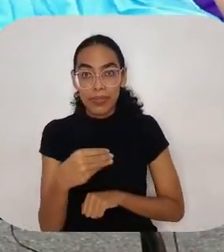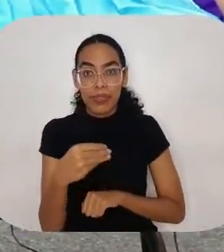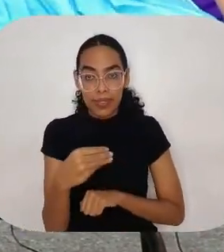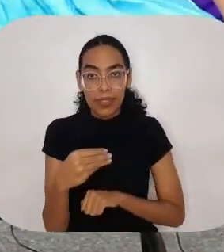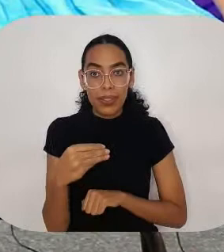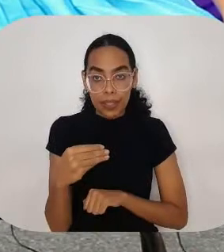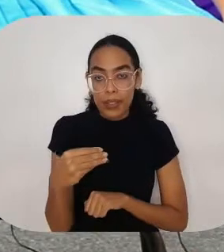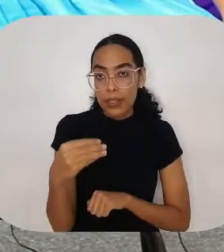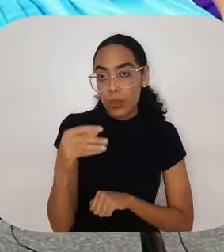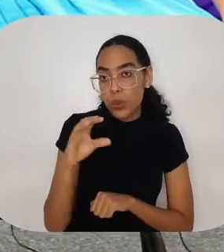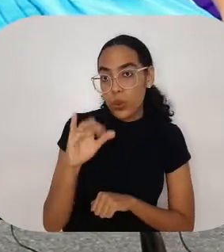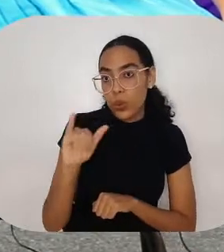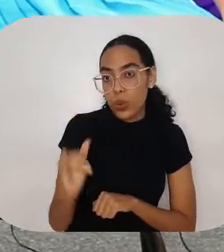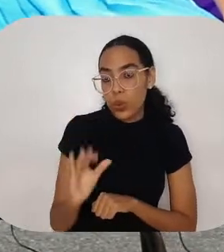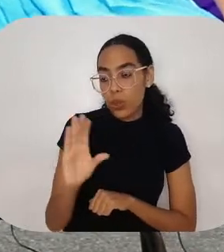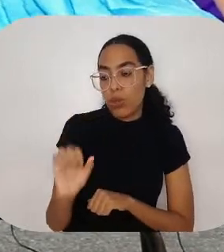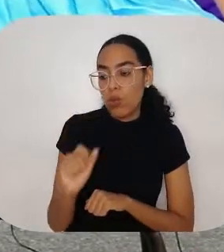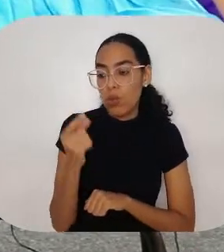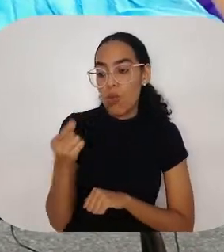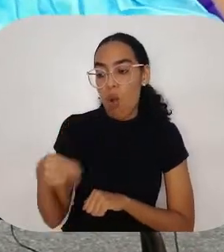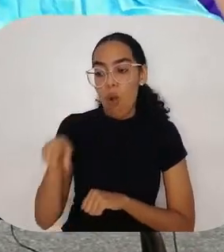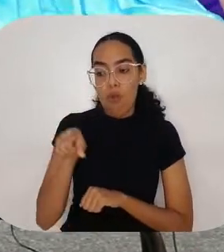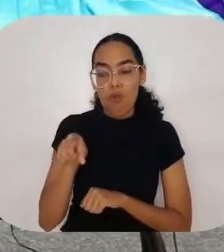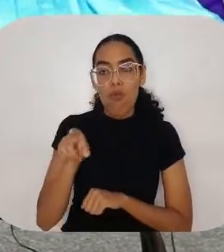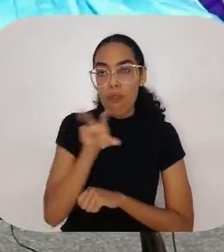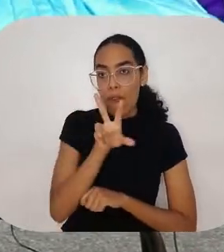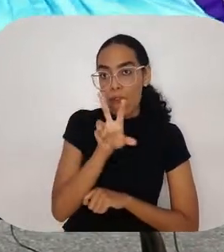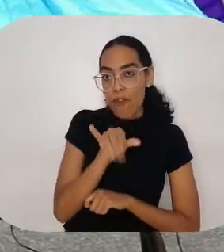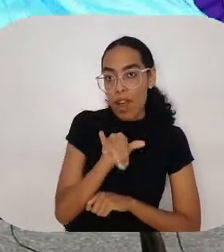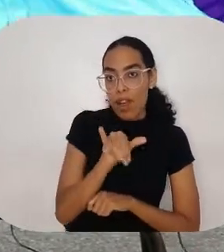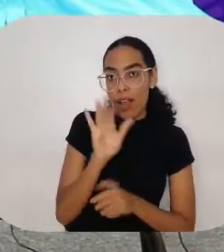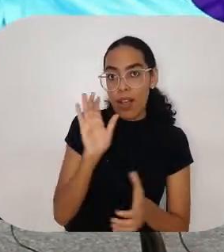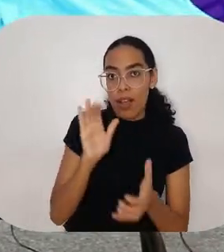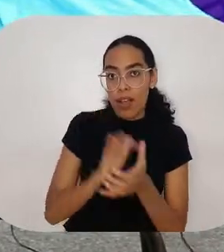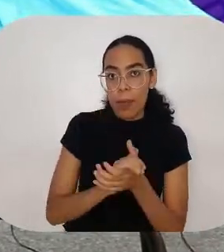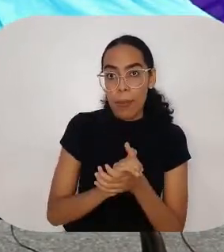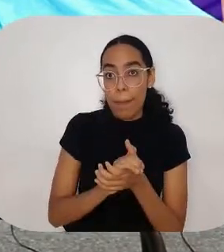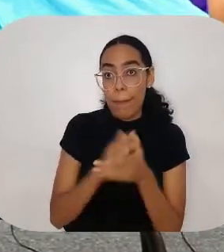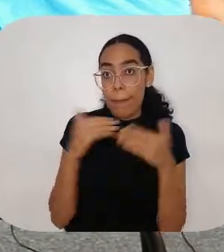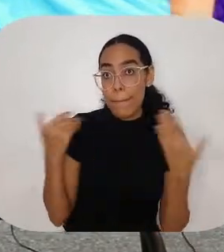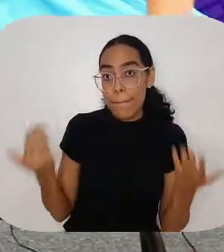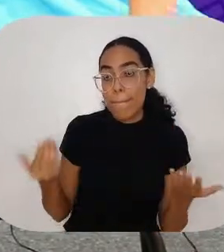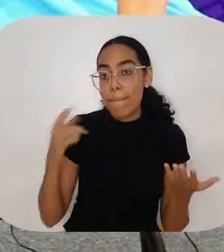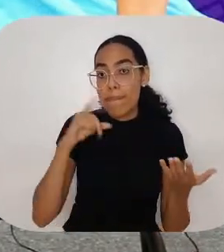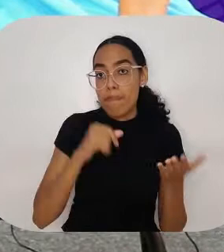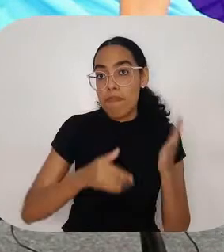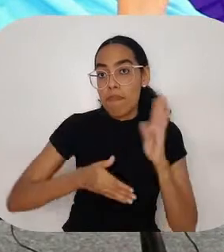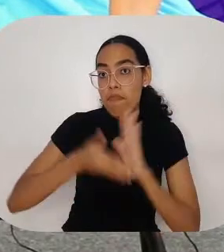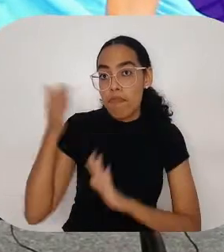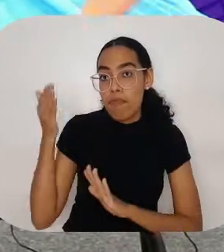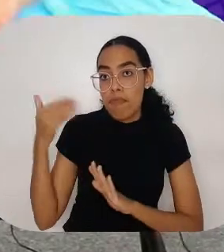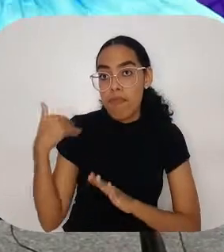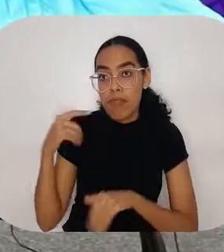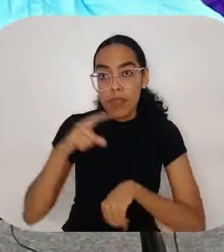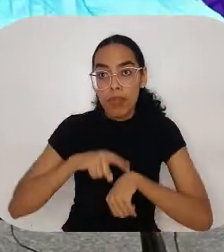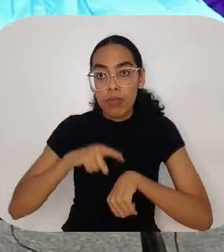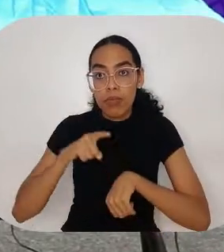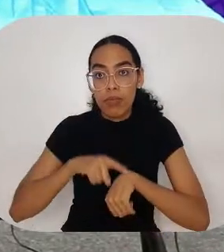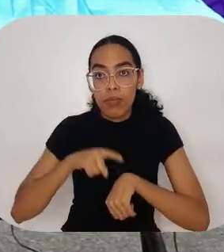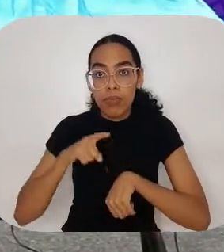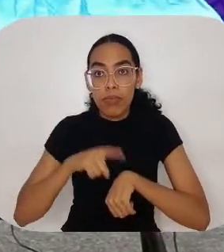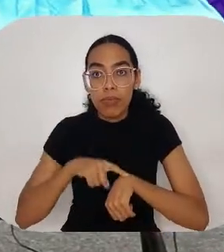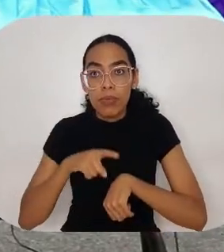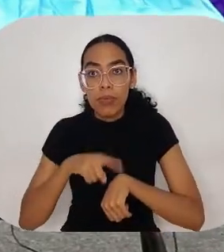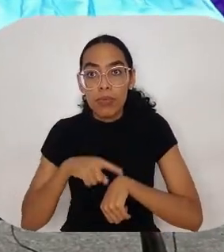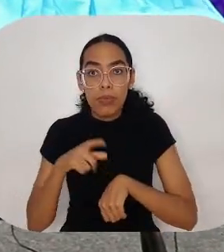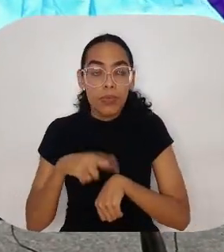João, Antônio ia se casar, mas Pedro fugiu com a noiva na hora de